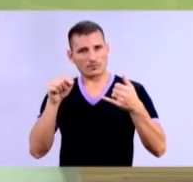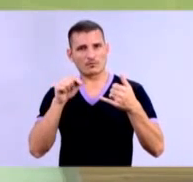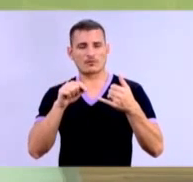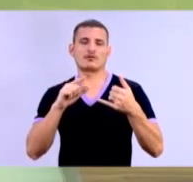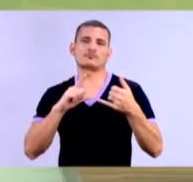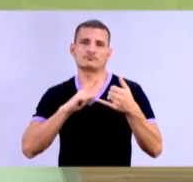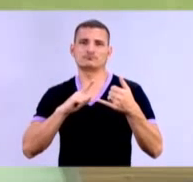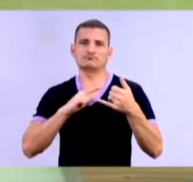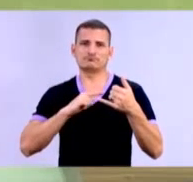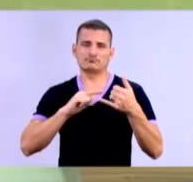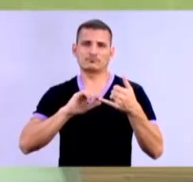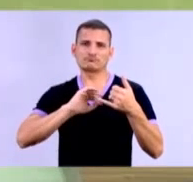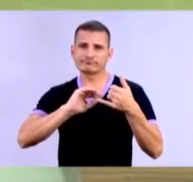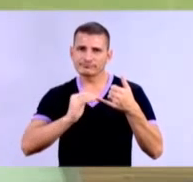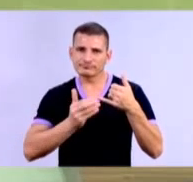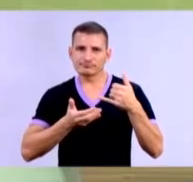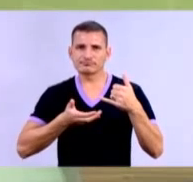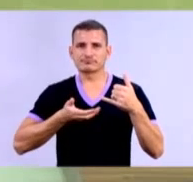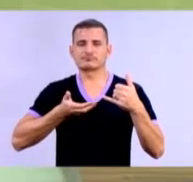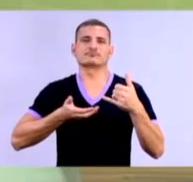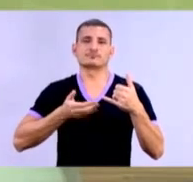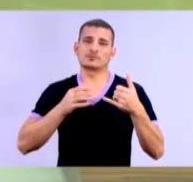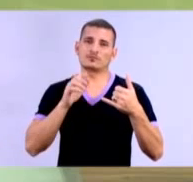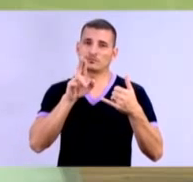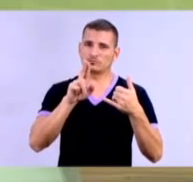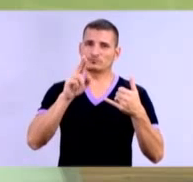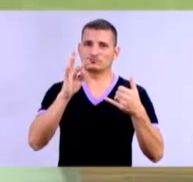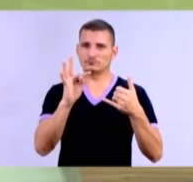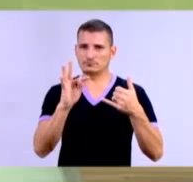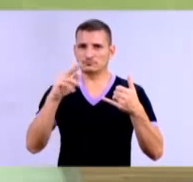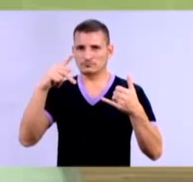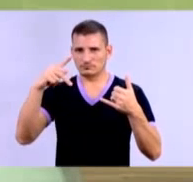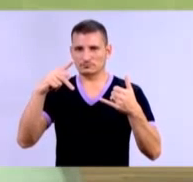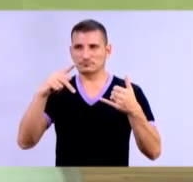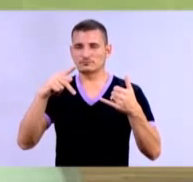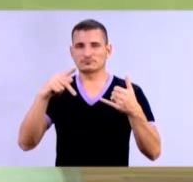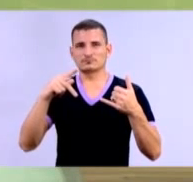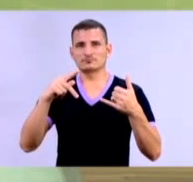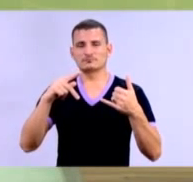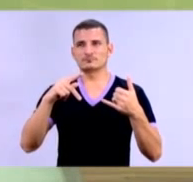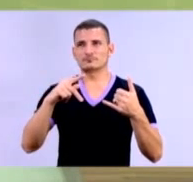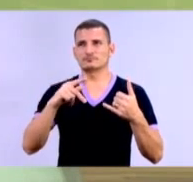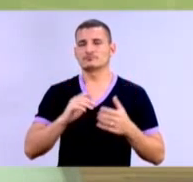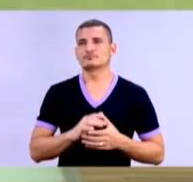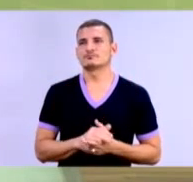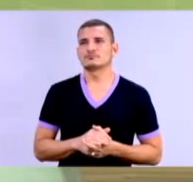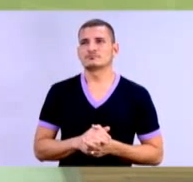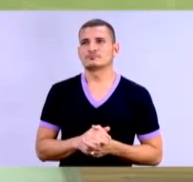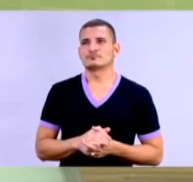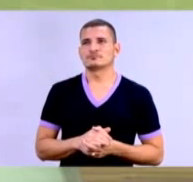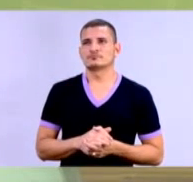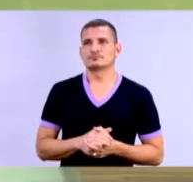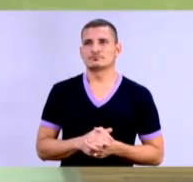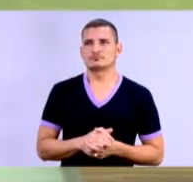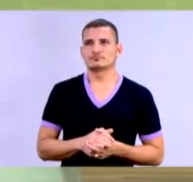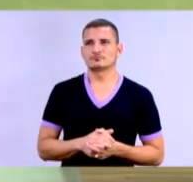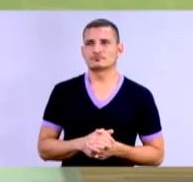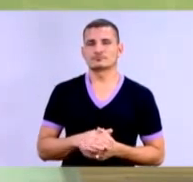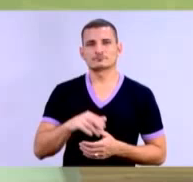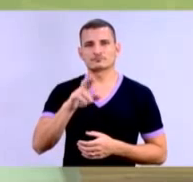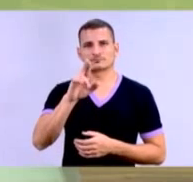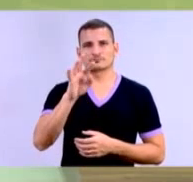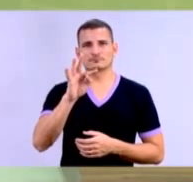função. Então, essa sigla UTP, ele recebe essa denominação exatamente por ele não ter